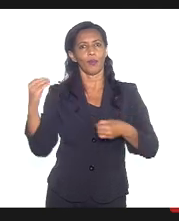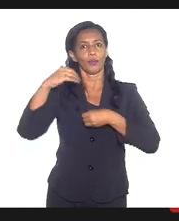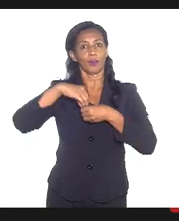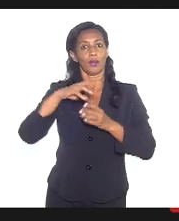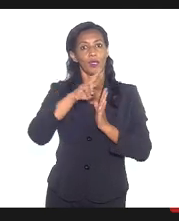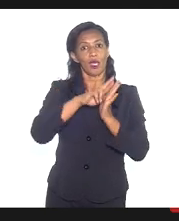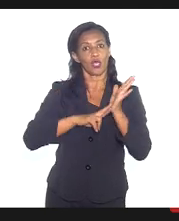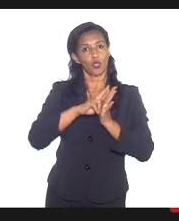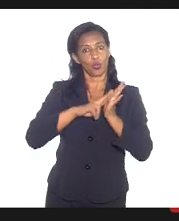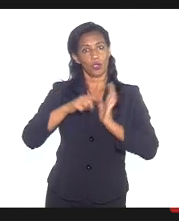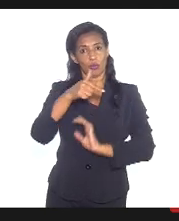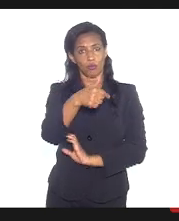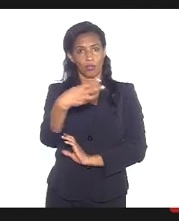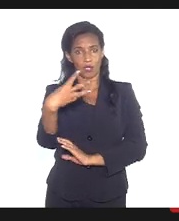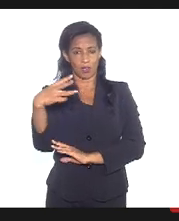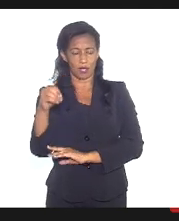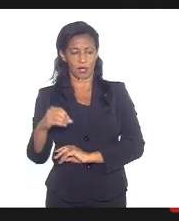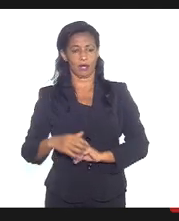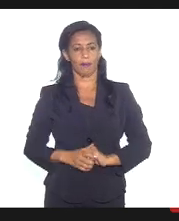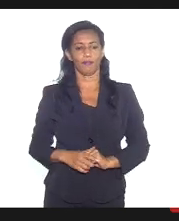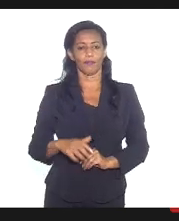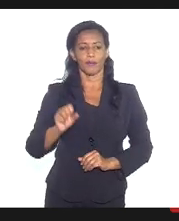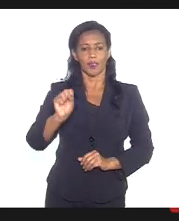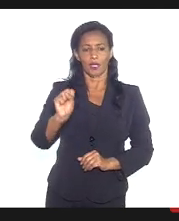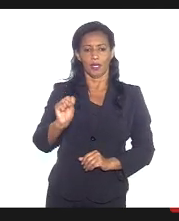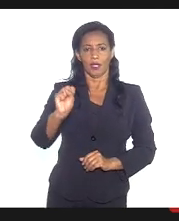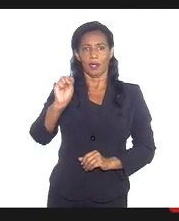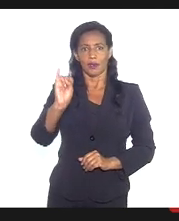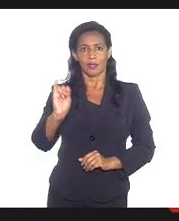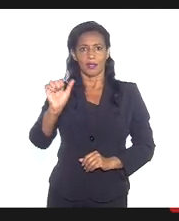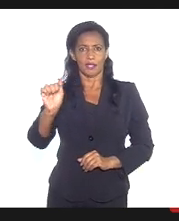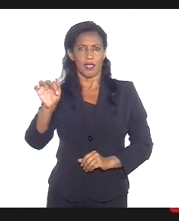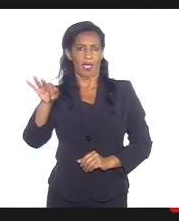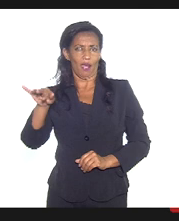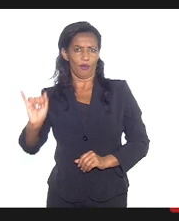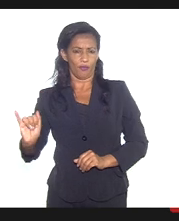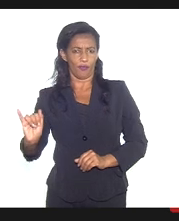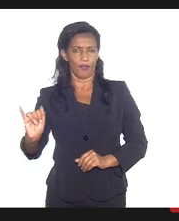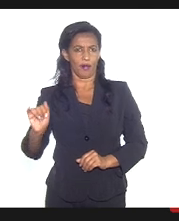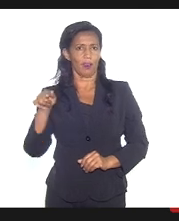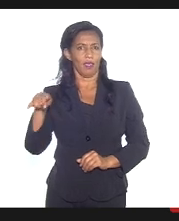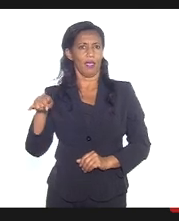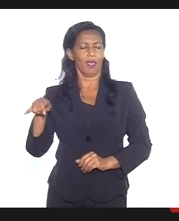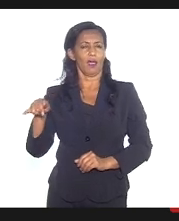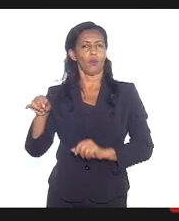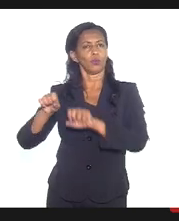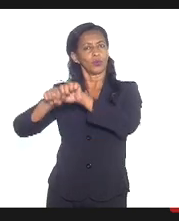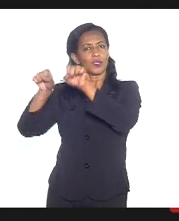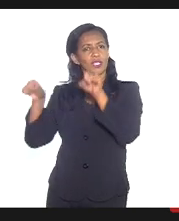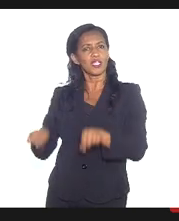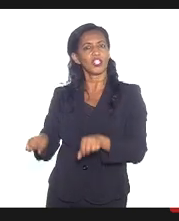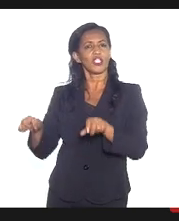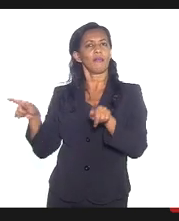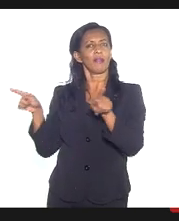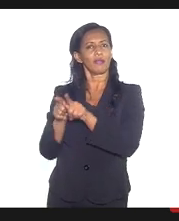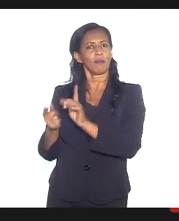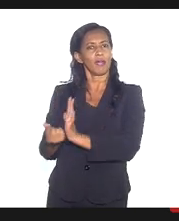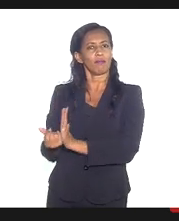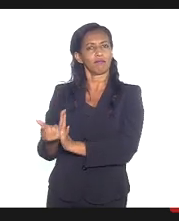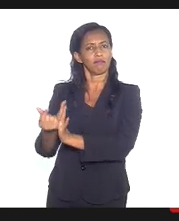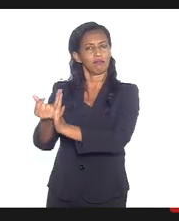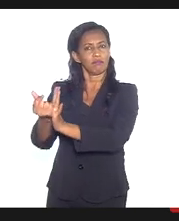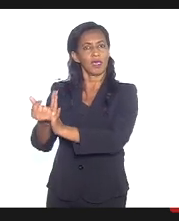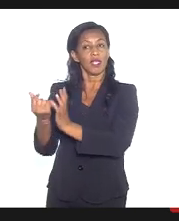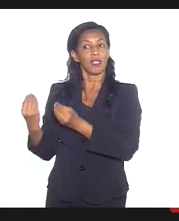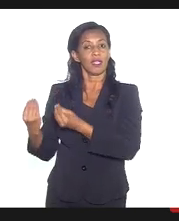O CIAF aqui é o sistema financeiro que dava a informação para o portal da transparência. Como ele